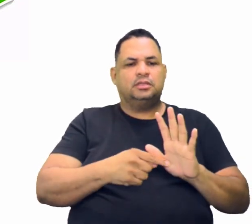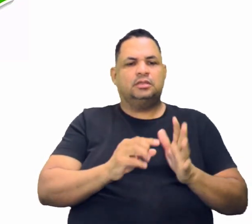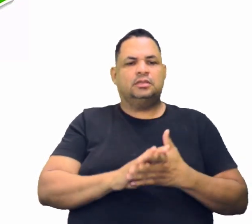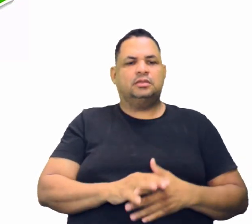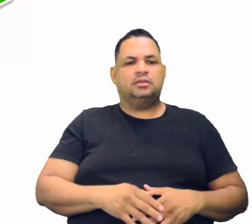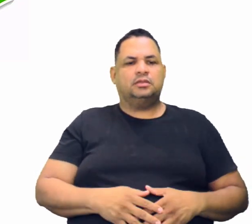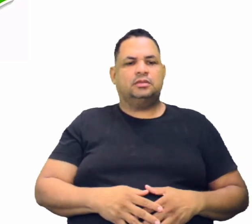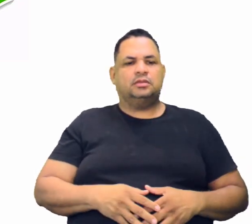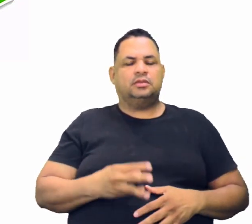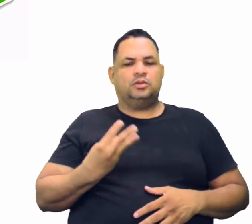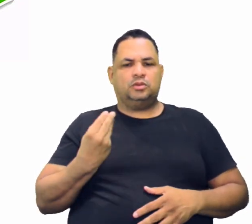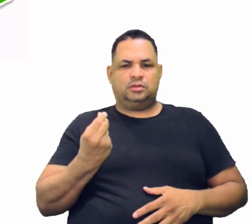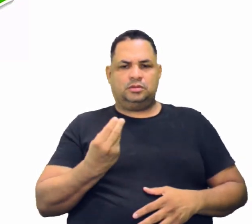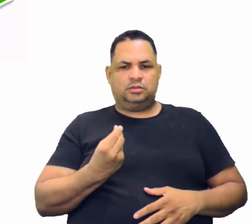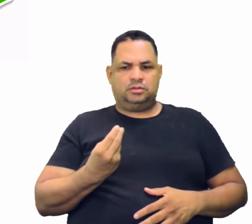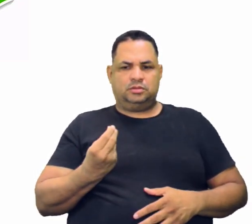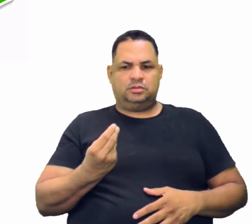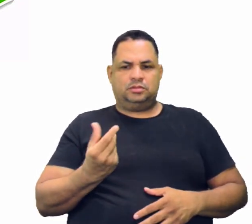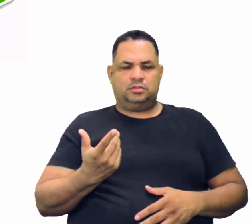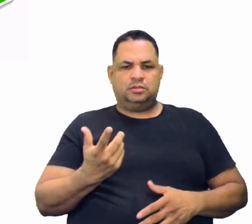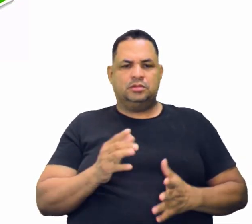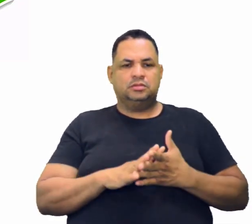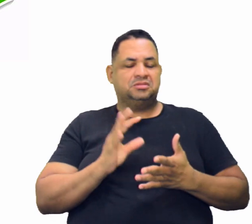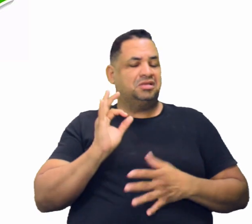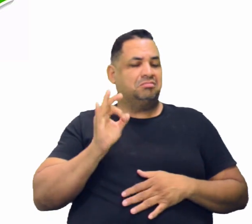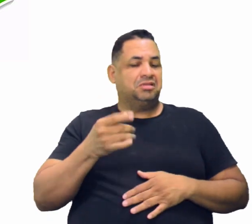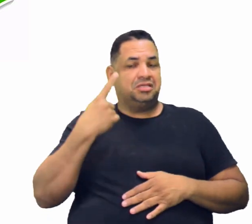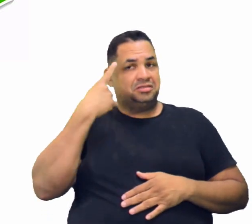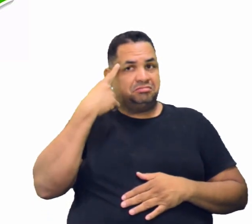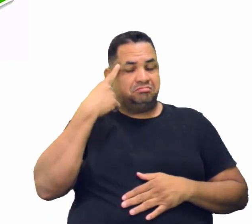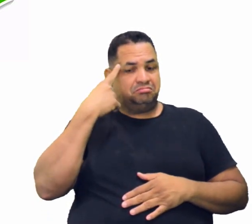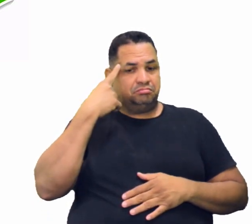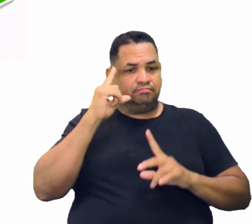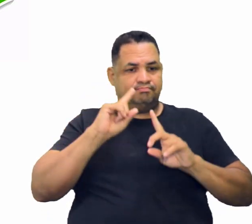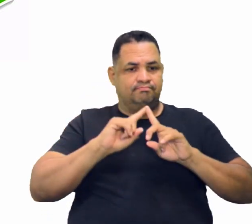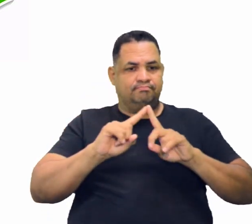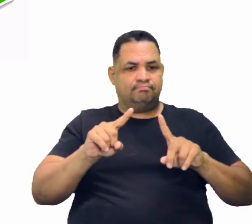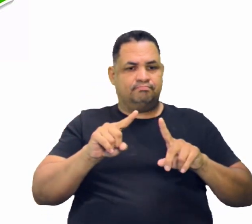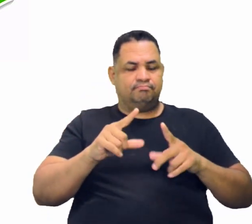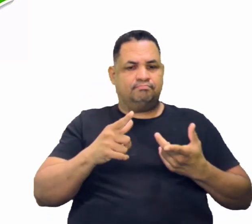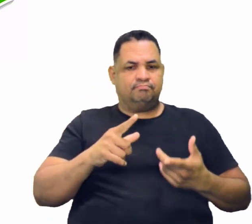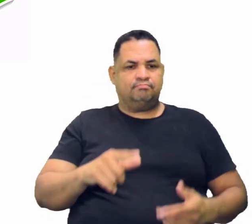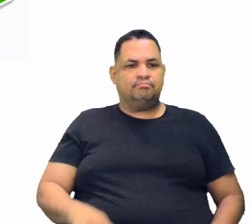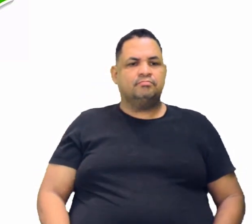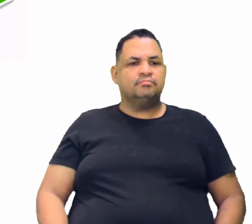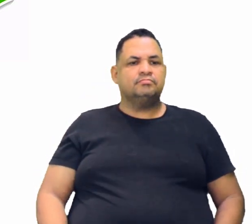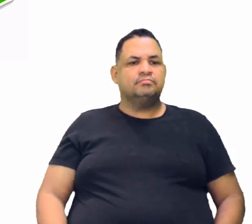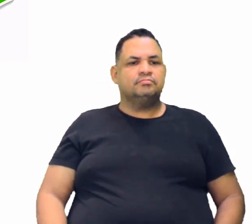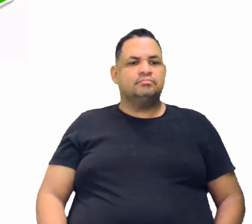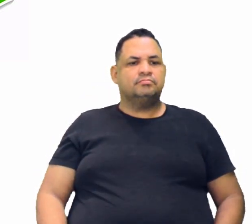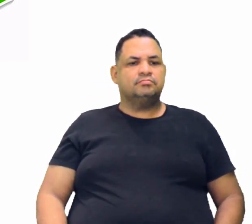a pluralização está correta. Mas, amados, ó,